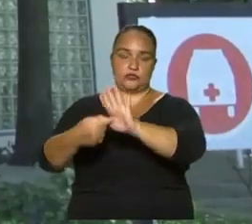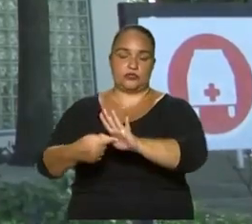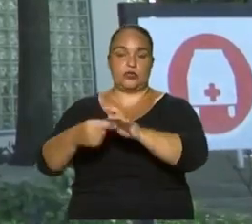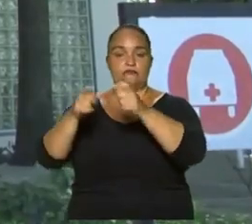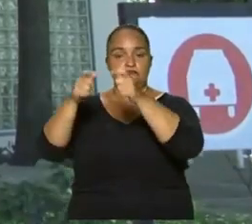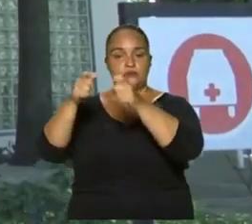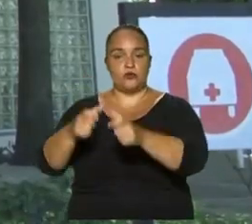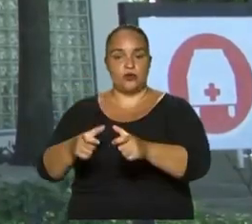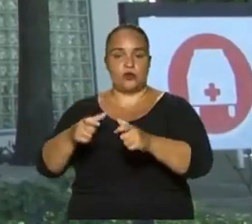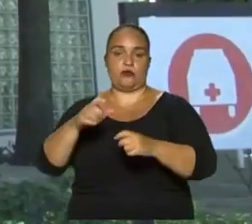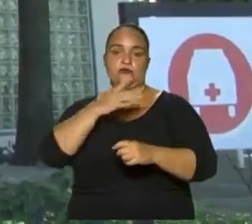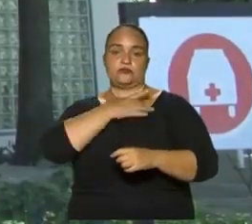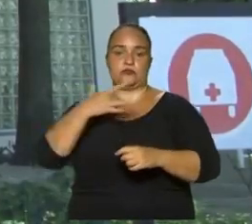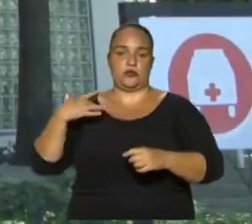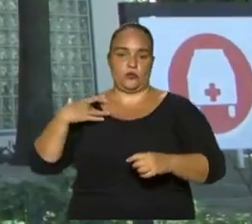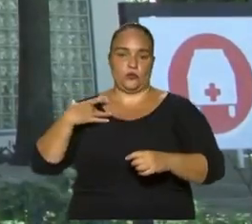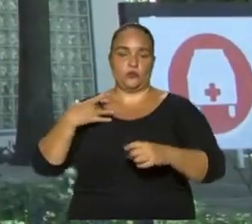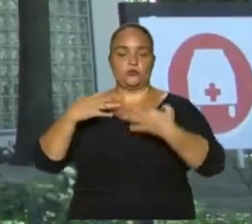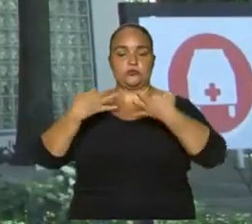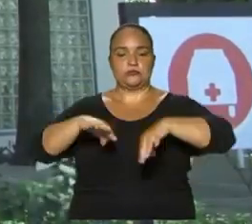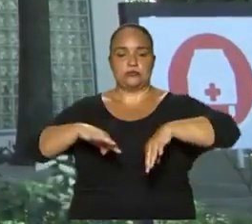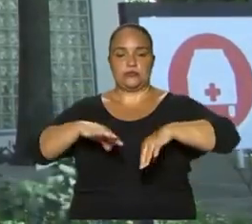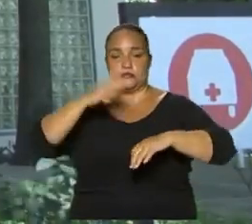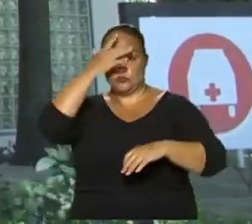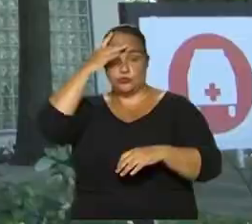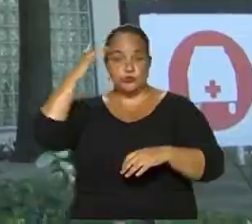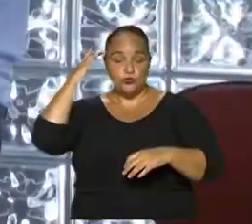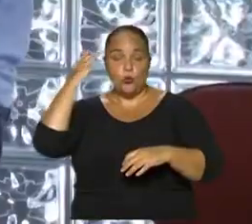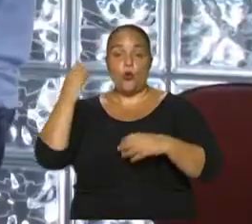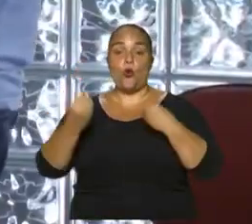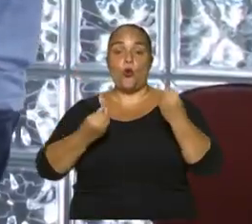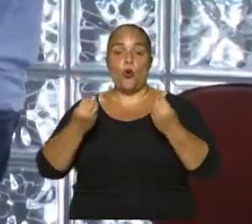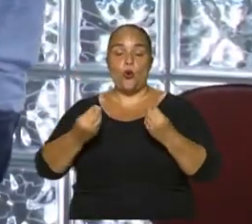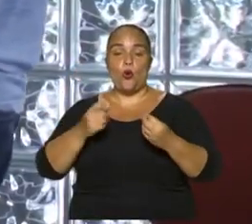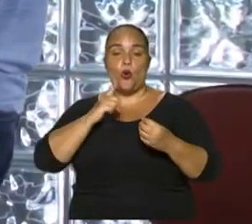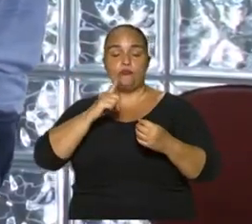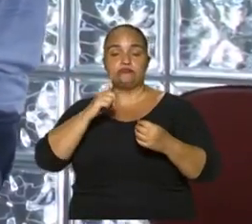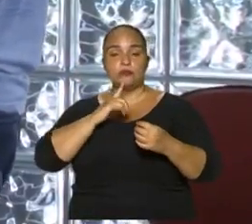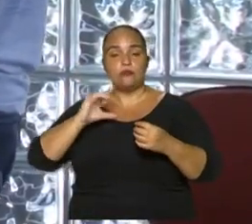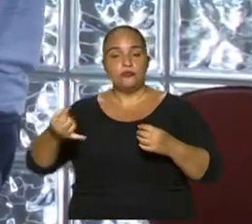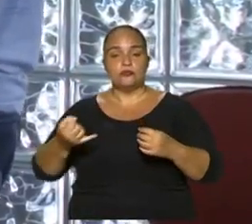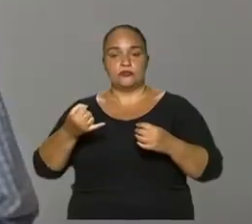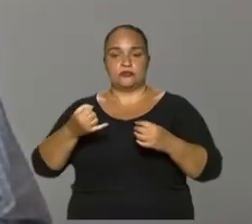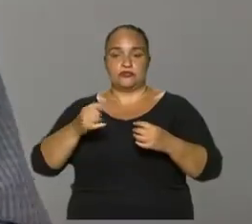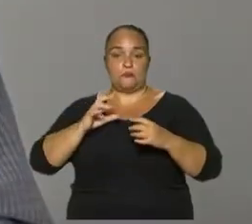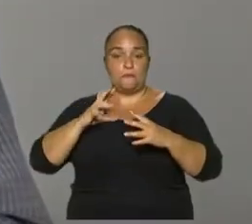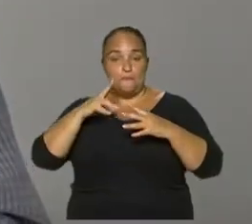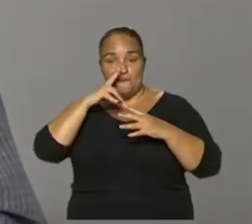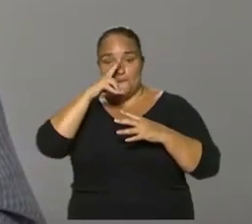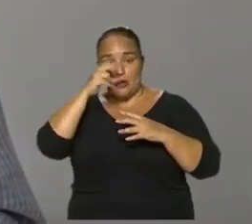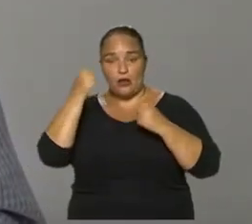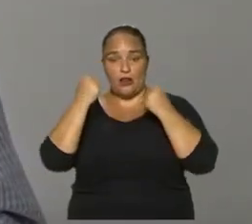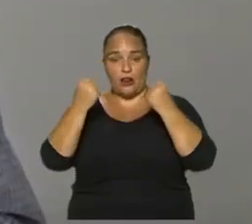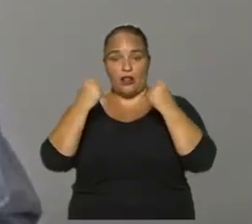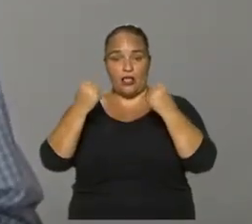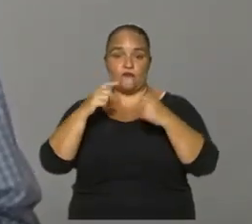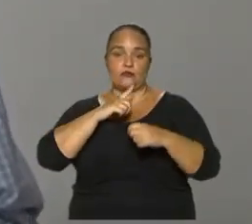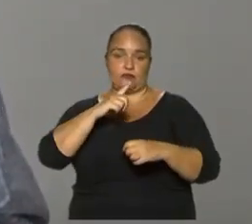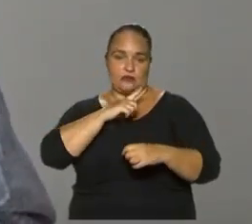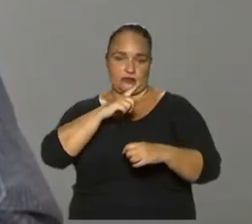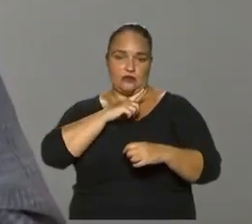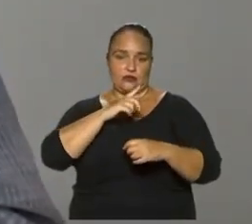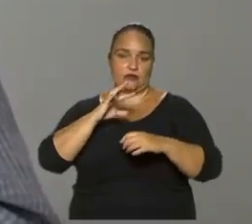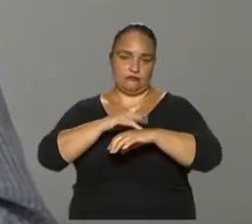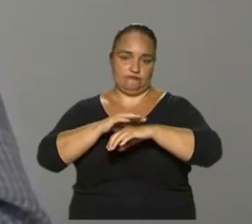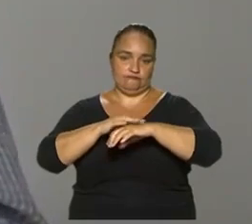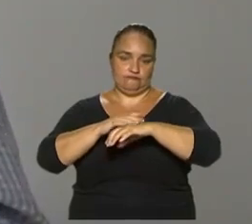de saúde justamente as pessoas com uma chance maior, com risco maior de terem a doença. Com isso, a